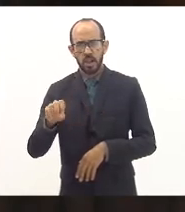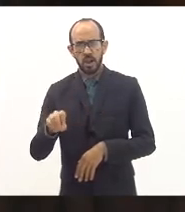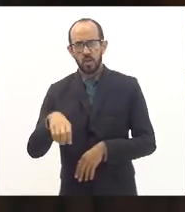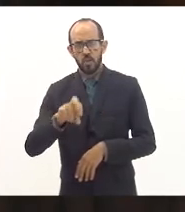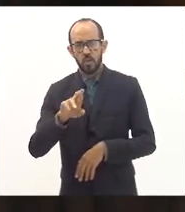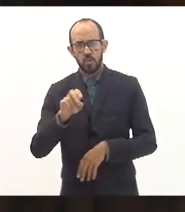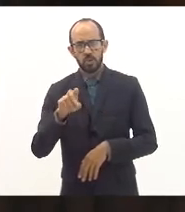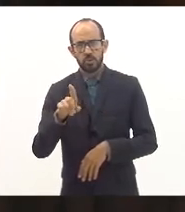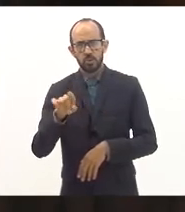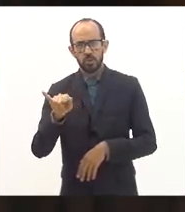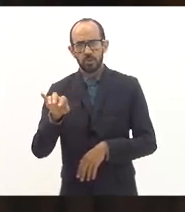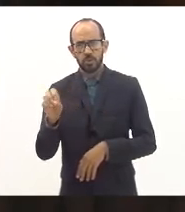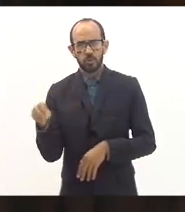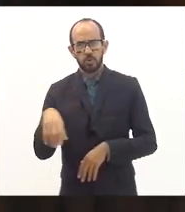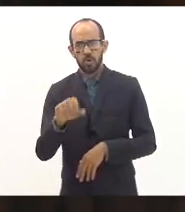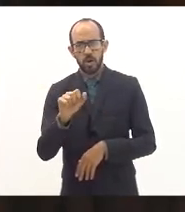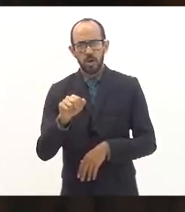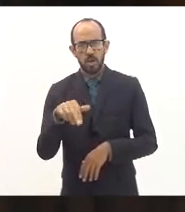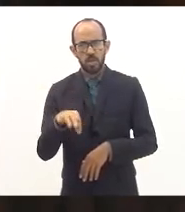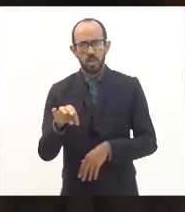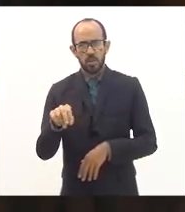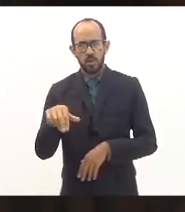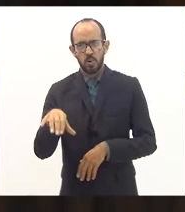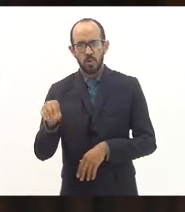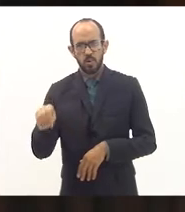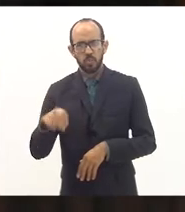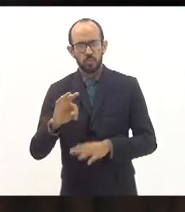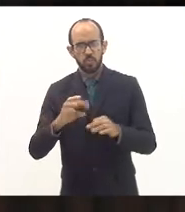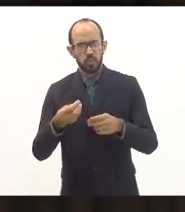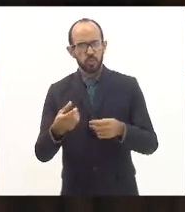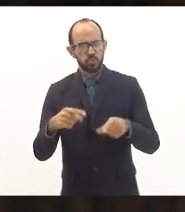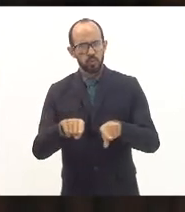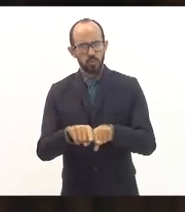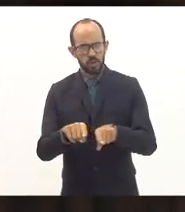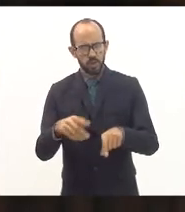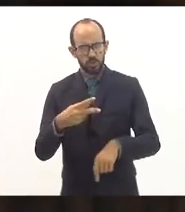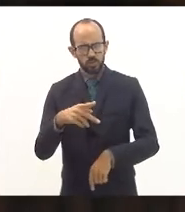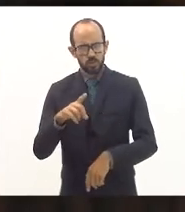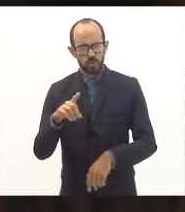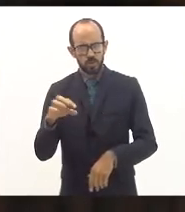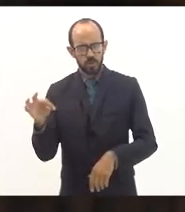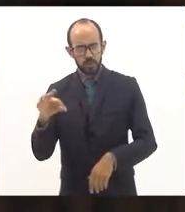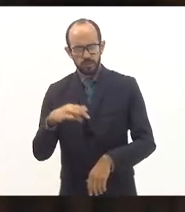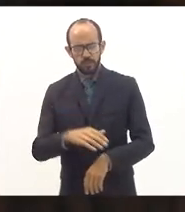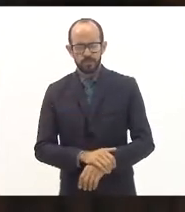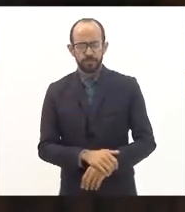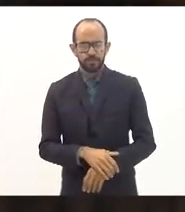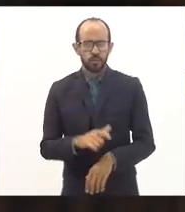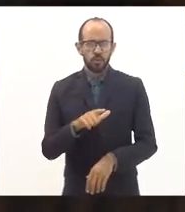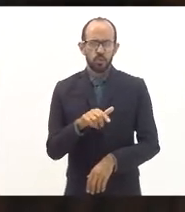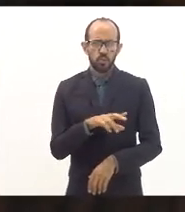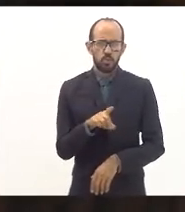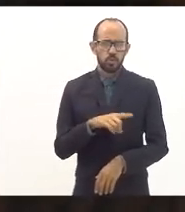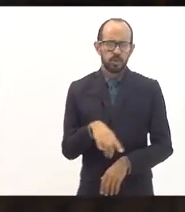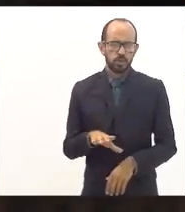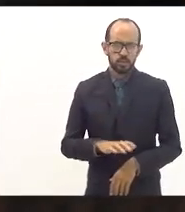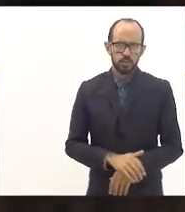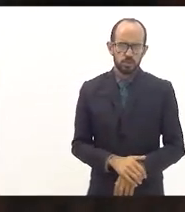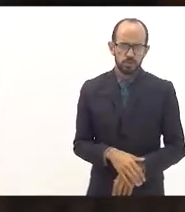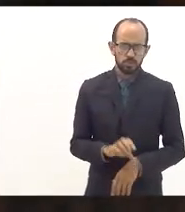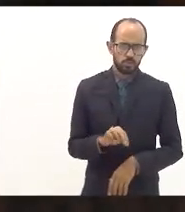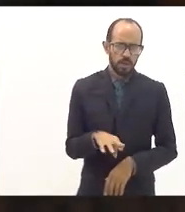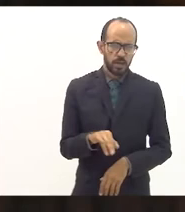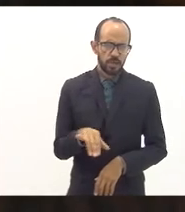Silva, Antônio Souza, todos companheiros do PDT. Luiz Cláudio,